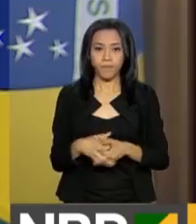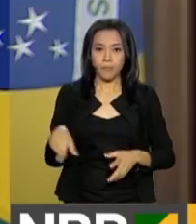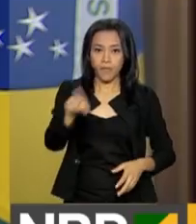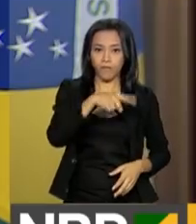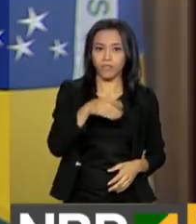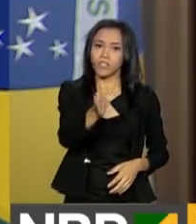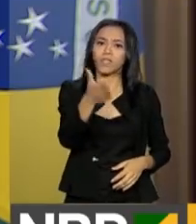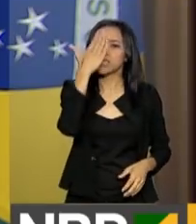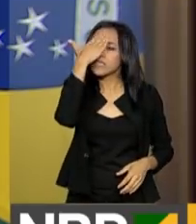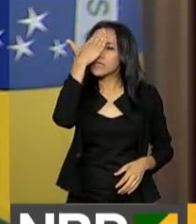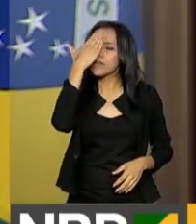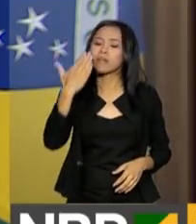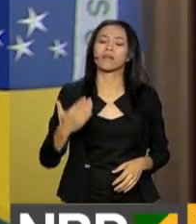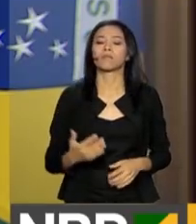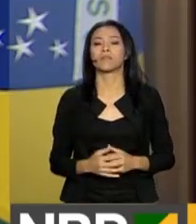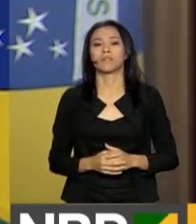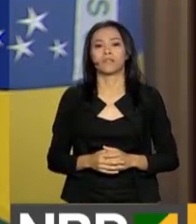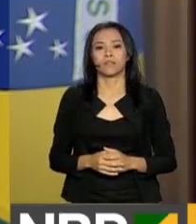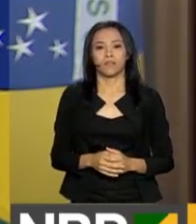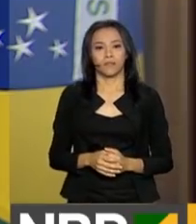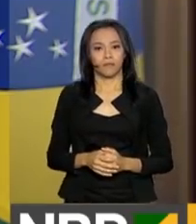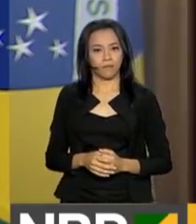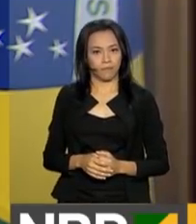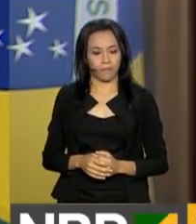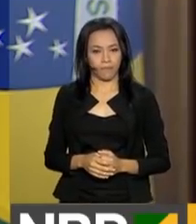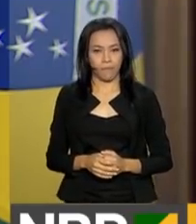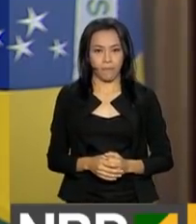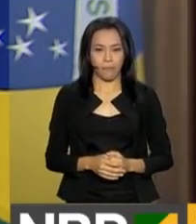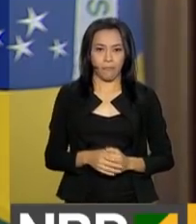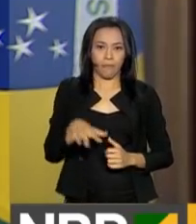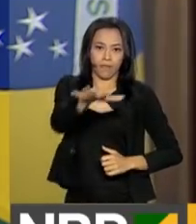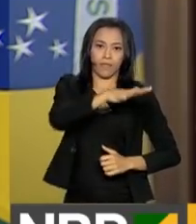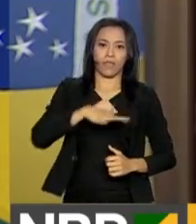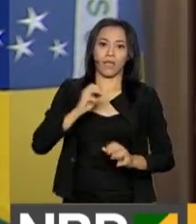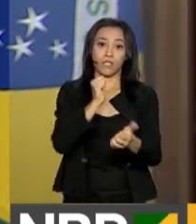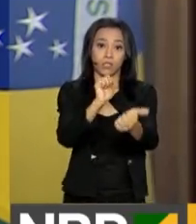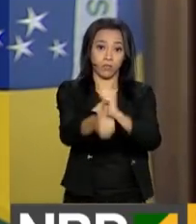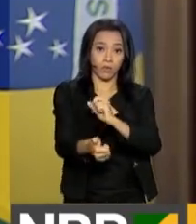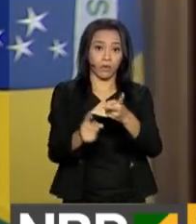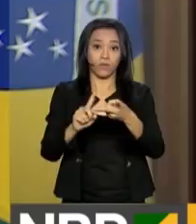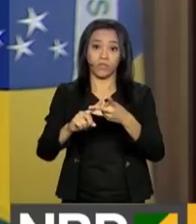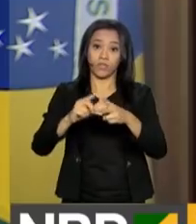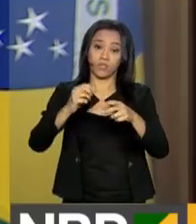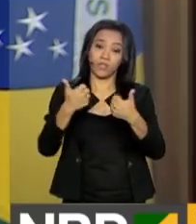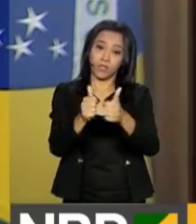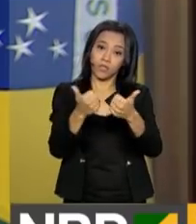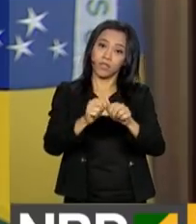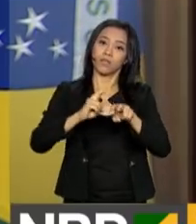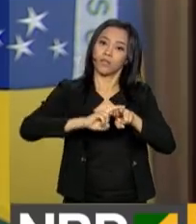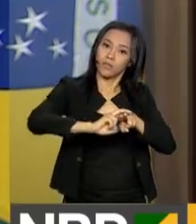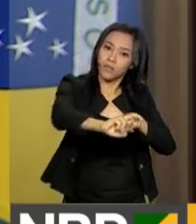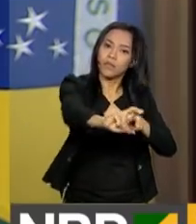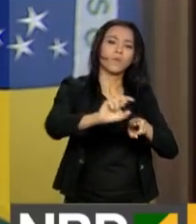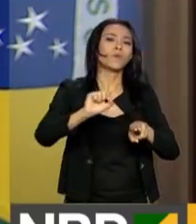que há na área de esporte transportes houve